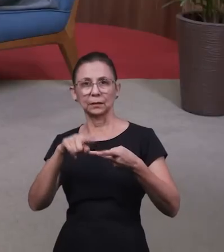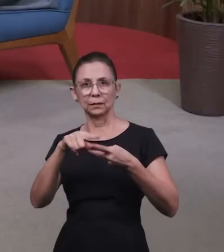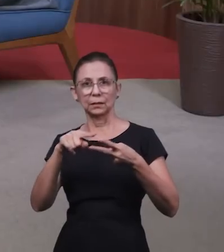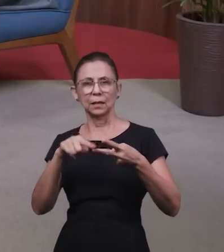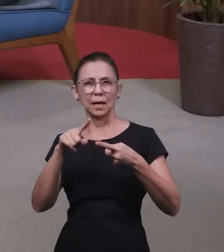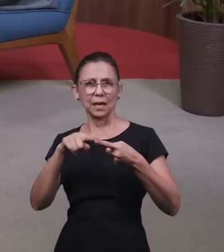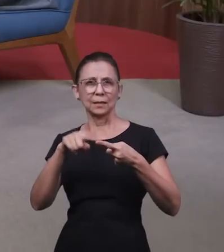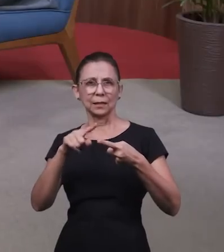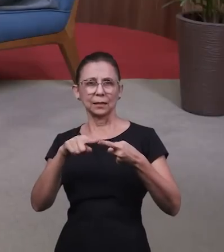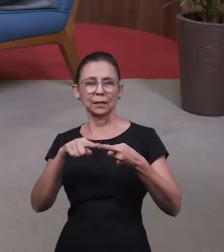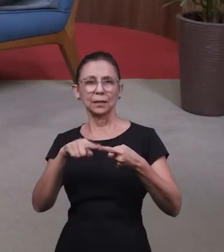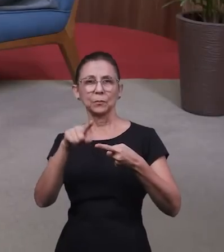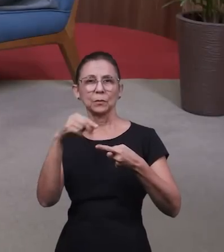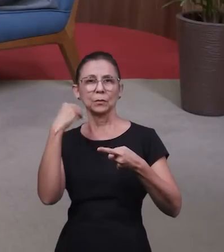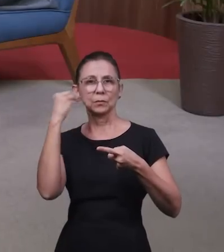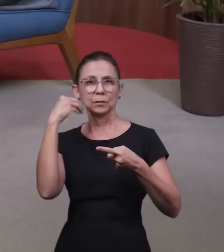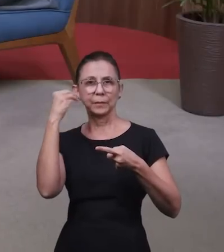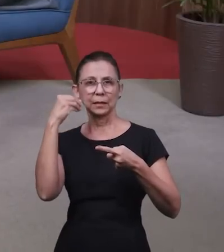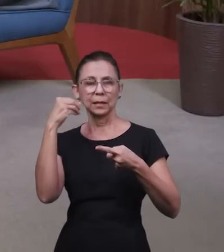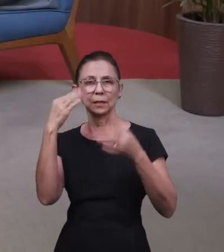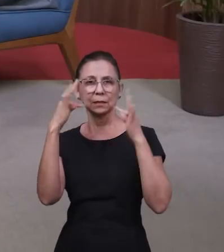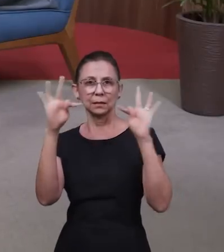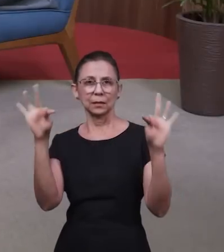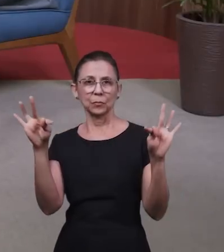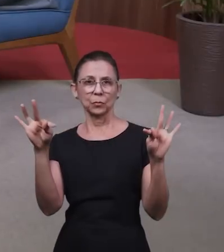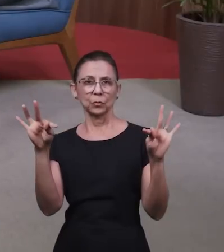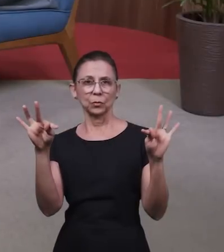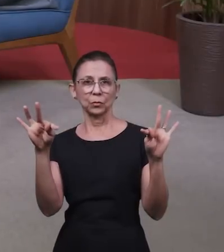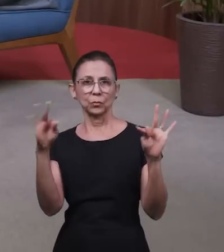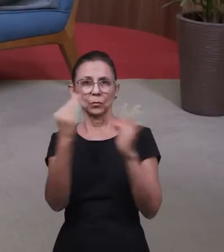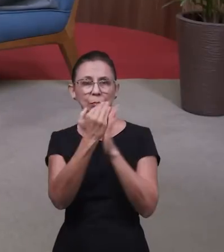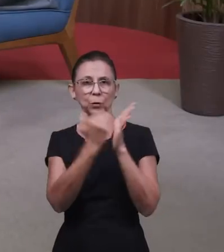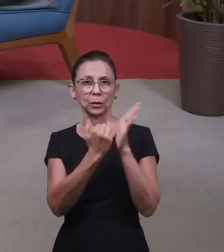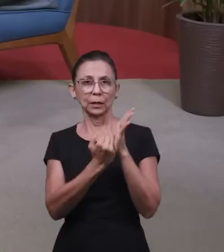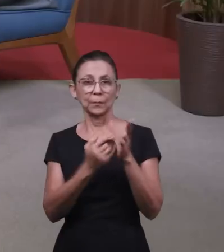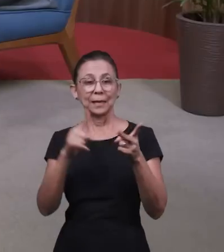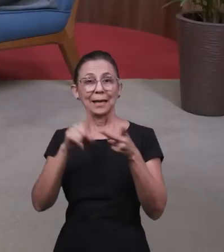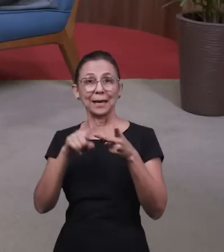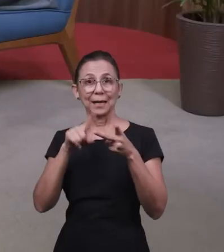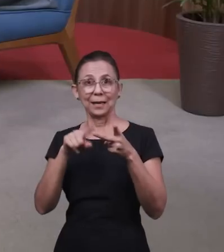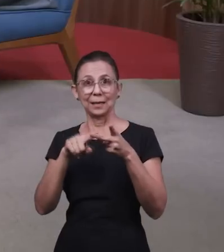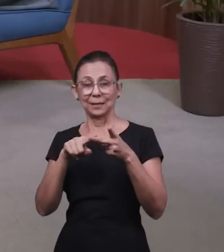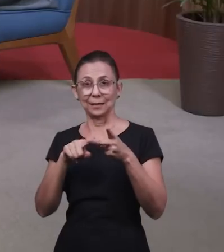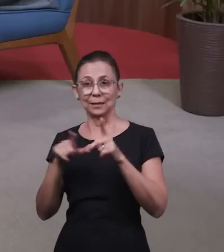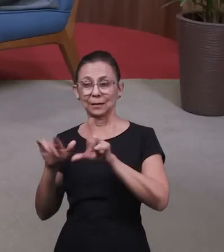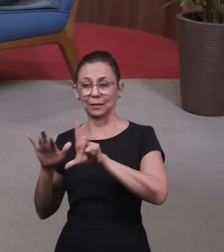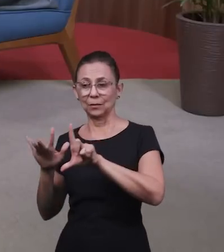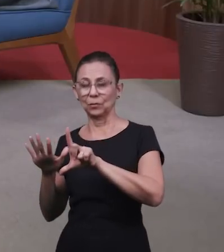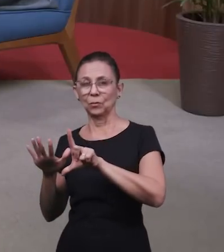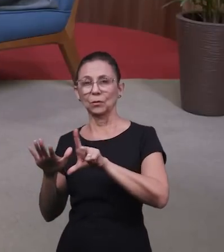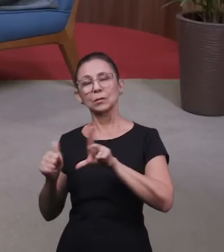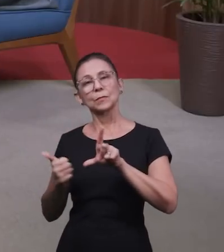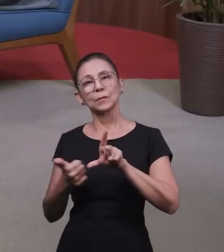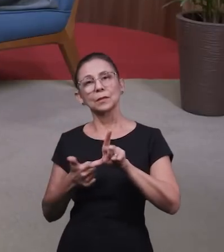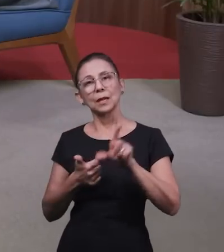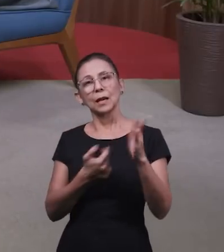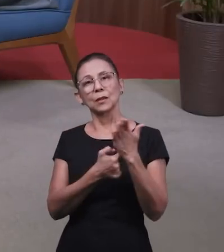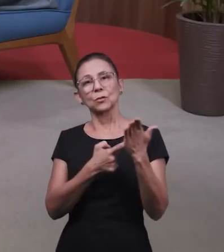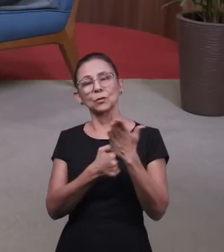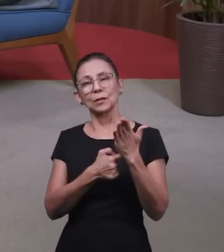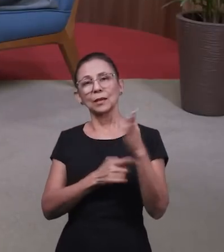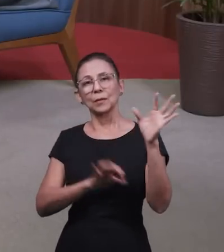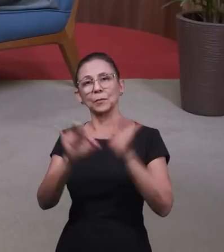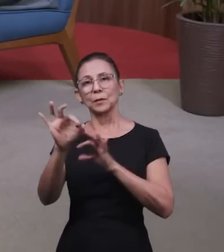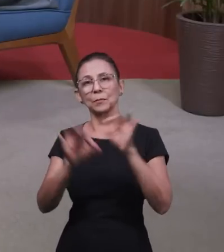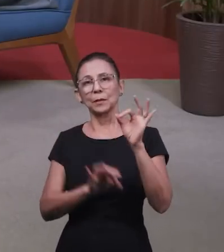quadro. Aquele do início é para você contar o seu testemunho, a sua experiência com o programa. Mas esse é para você nos ajudar a fazer o